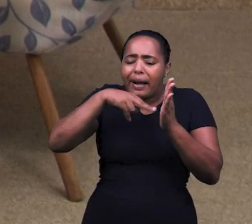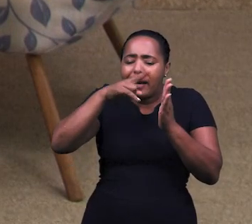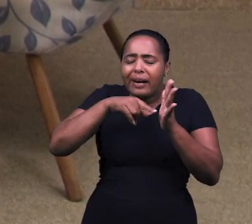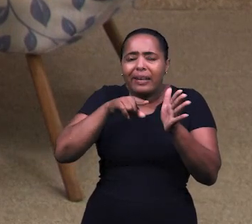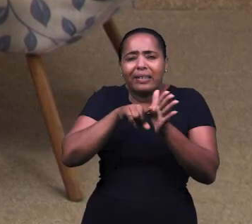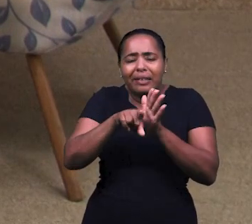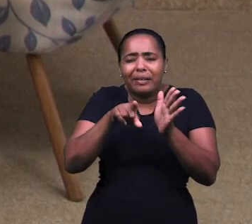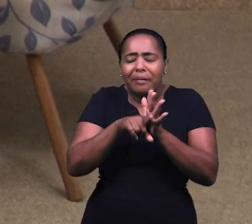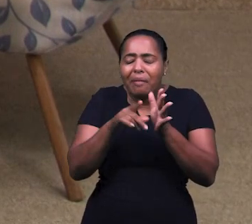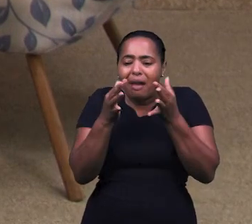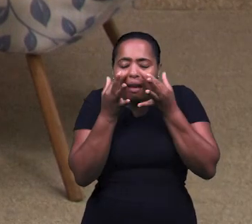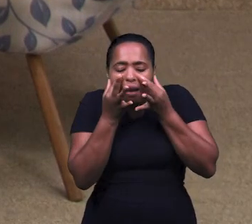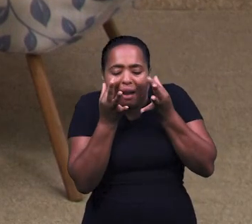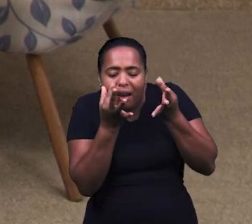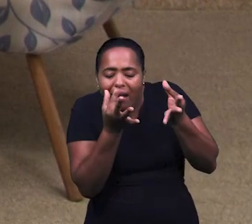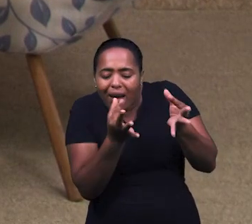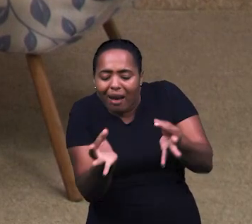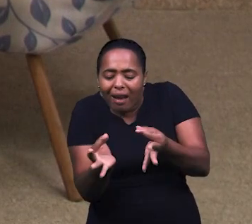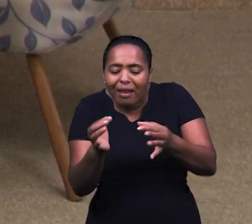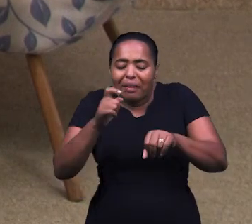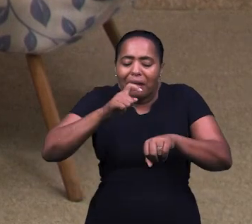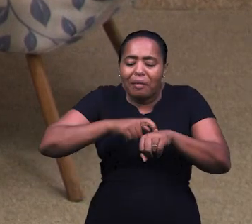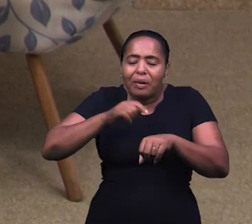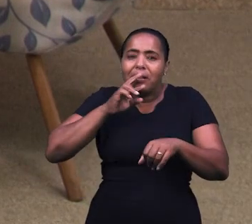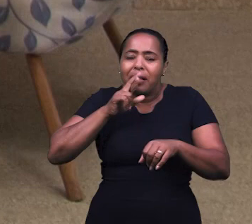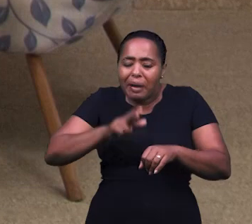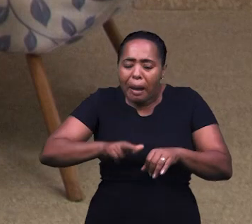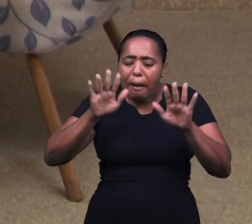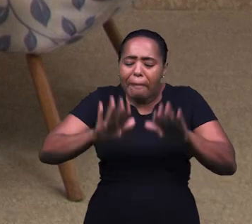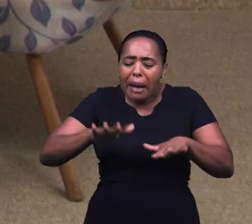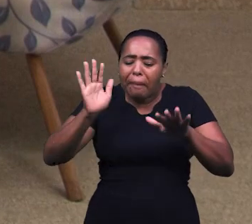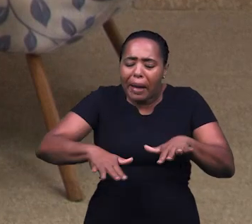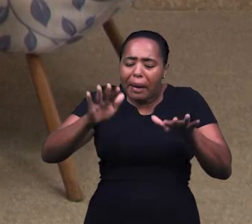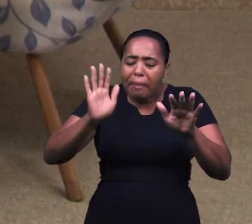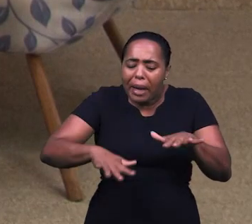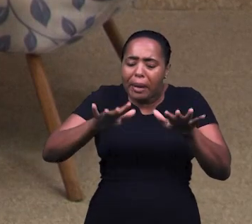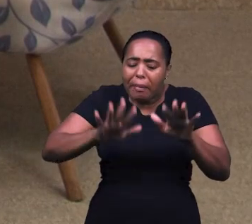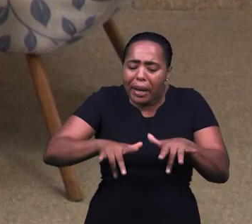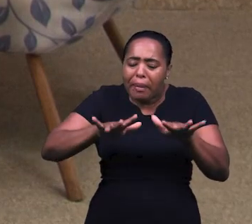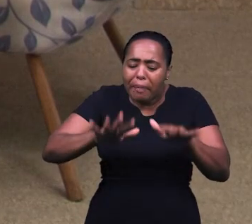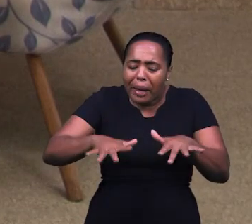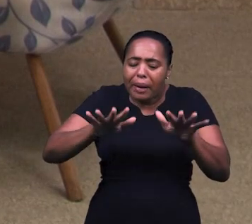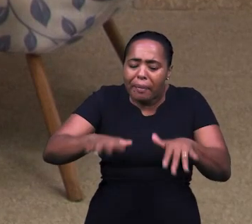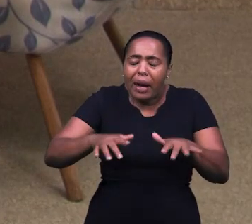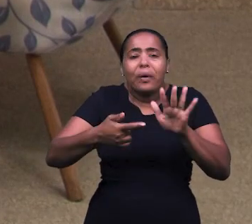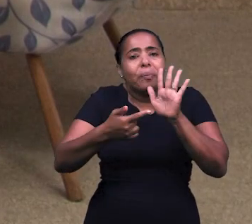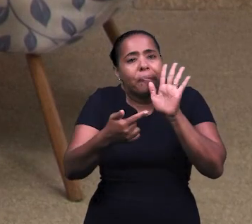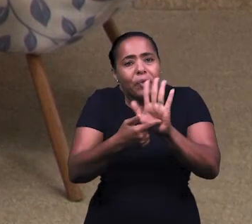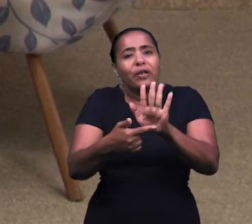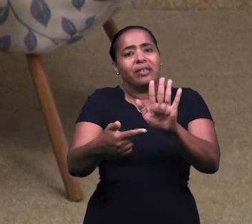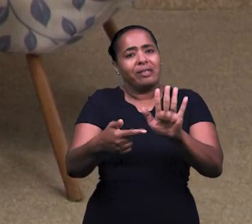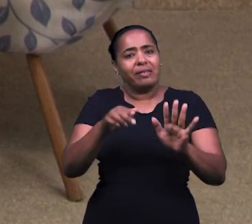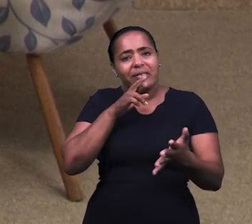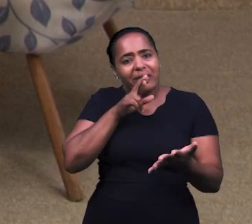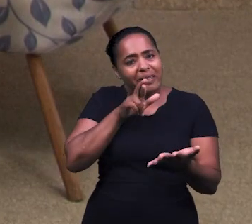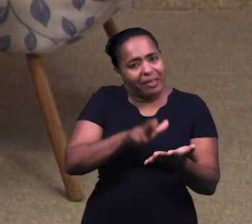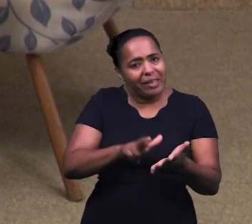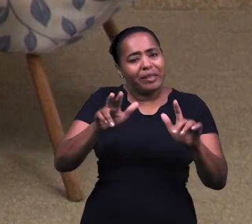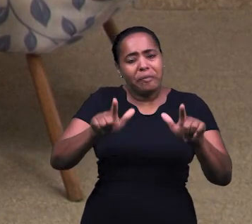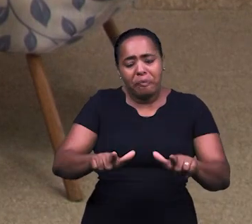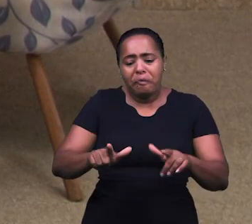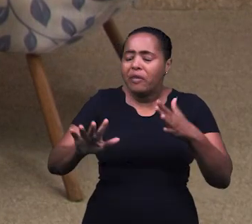lendo a pergunta, ela ficou atenta e na hora da resposta ela bateu a mãozinha com os dedinhos, mostrando ali